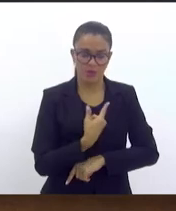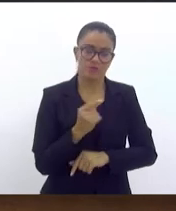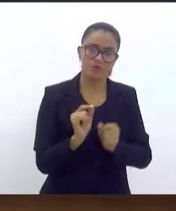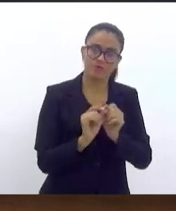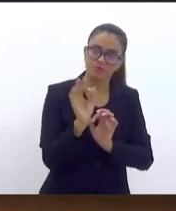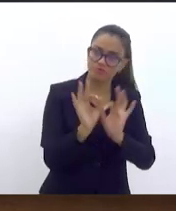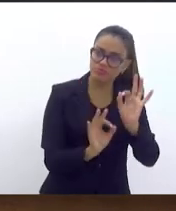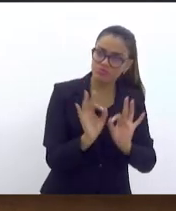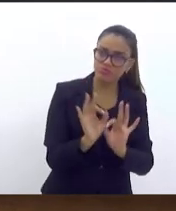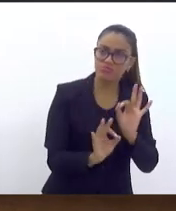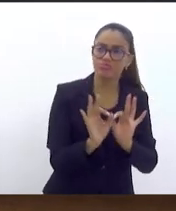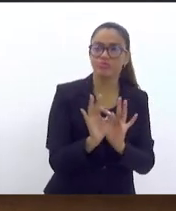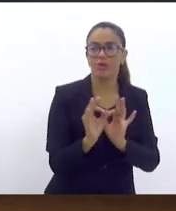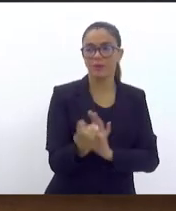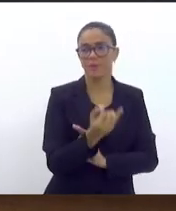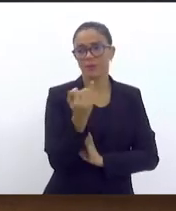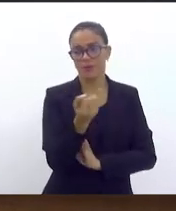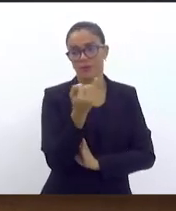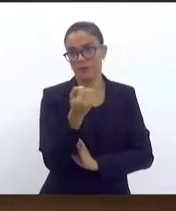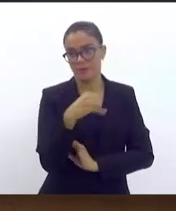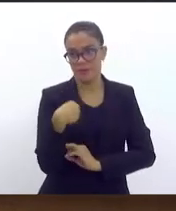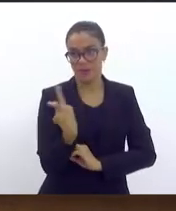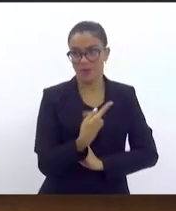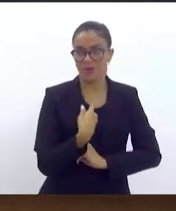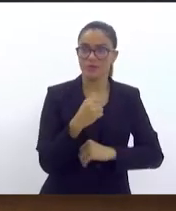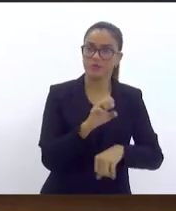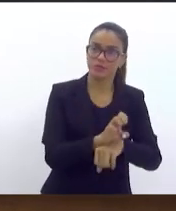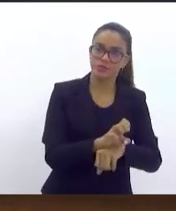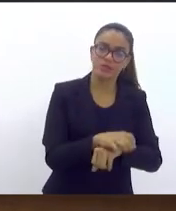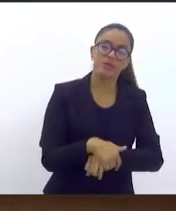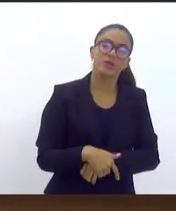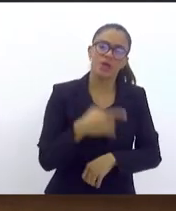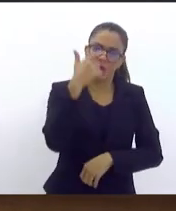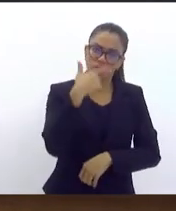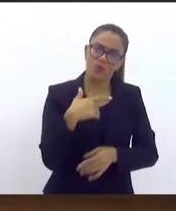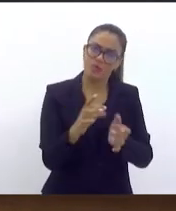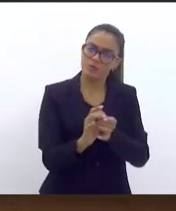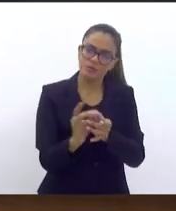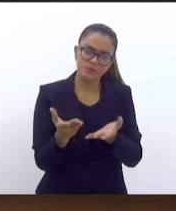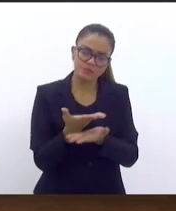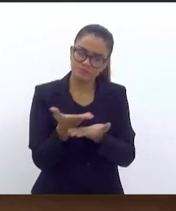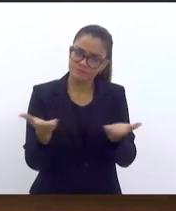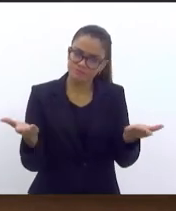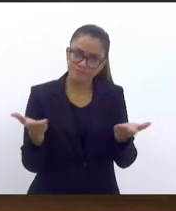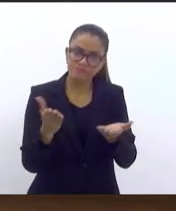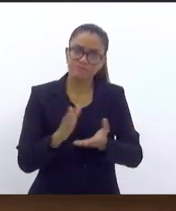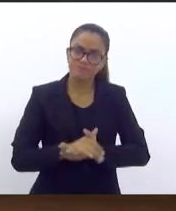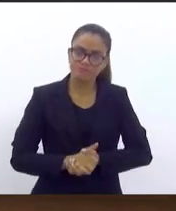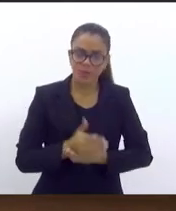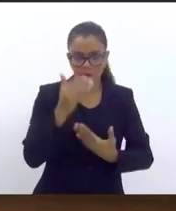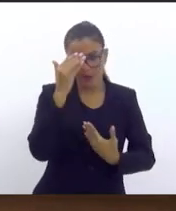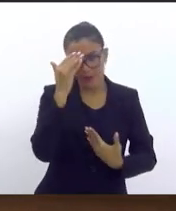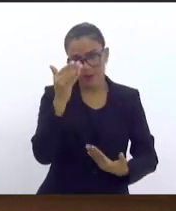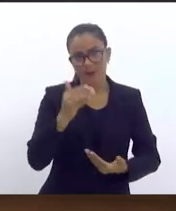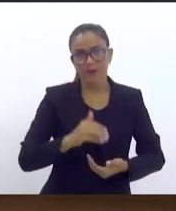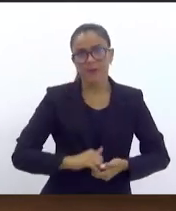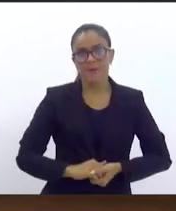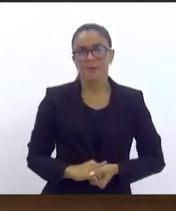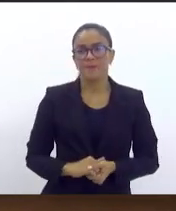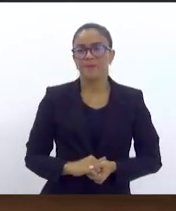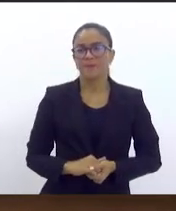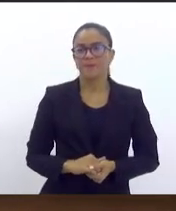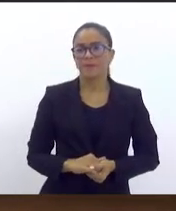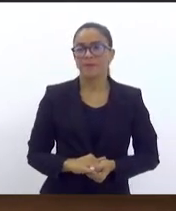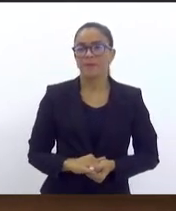assunto então importante para o nosso estado fica à disposição Deputado muito muito obrigado obrigado